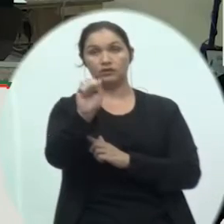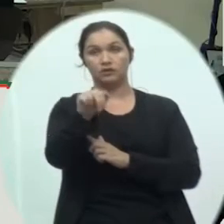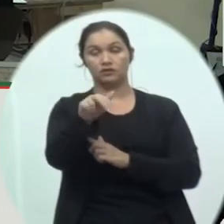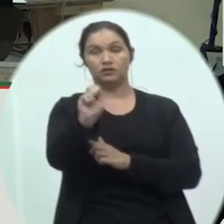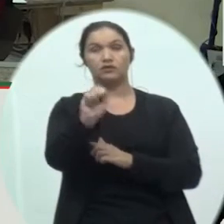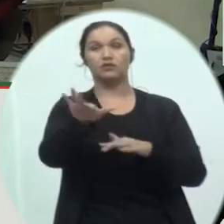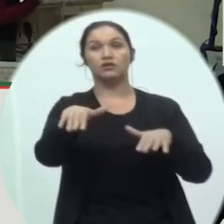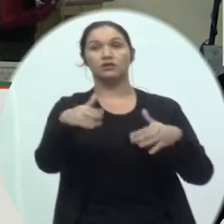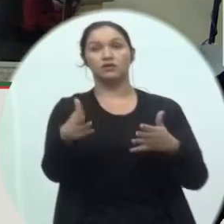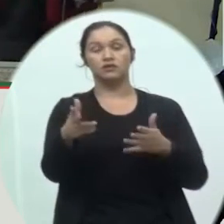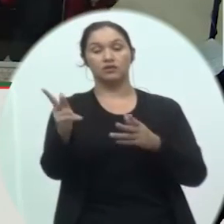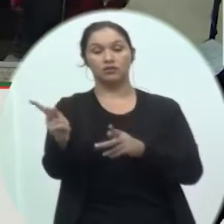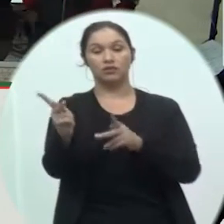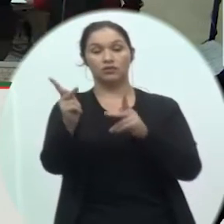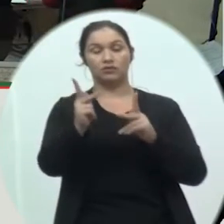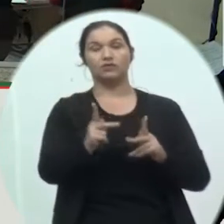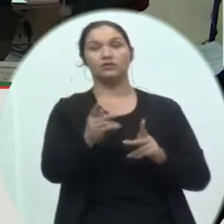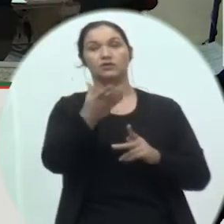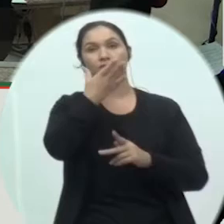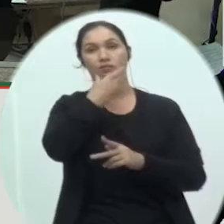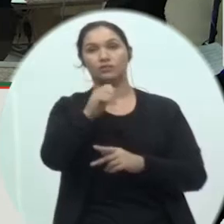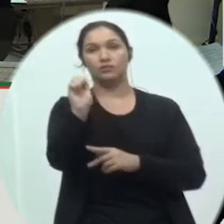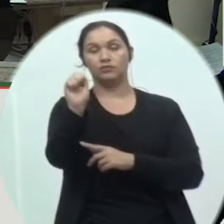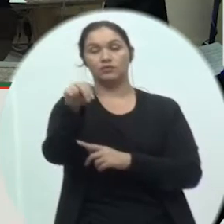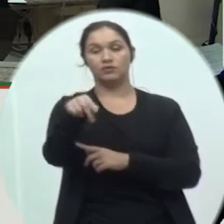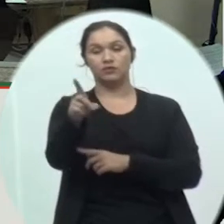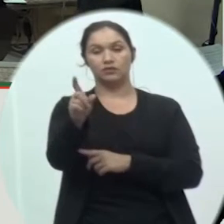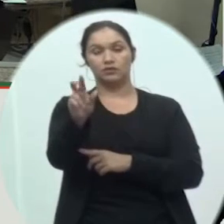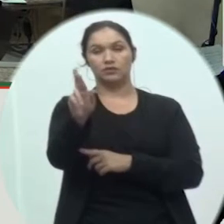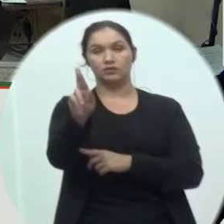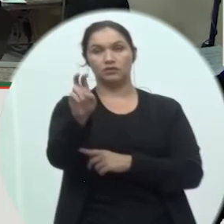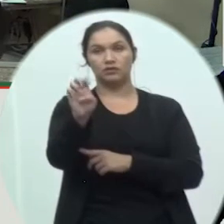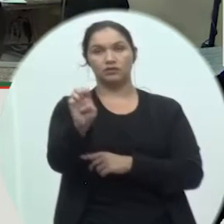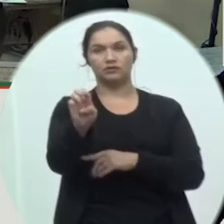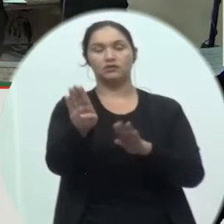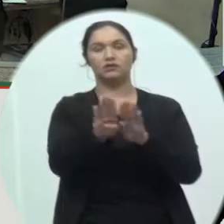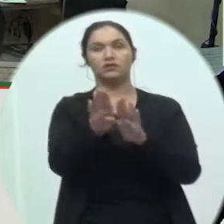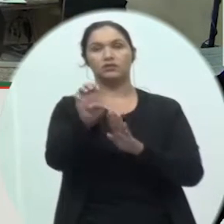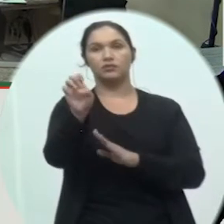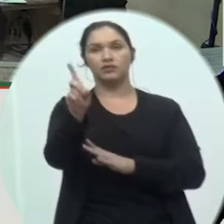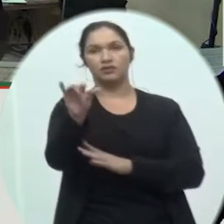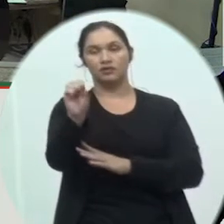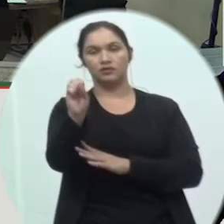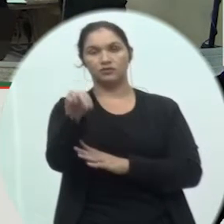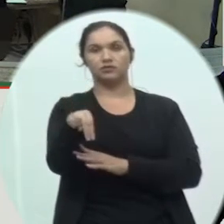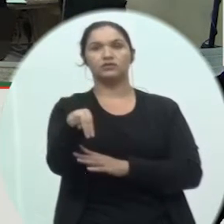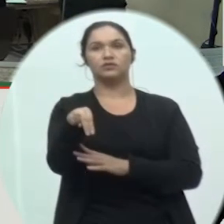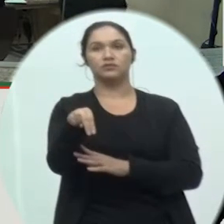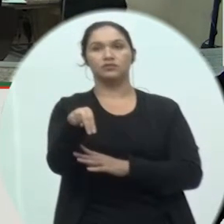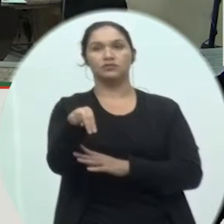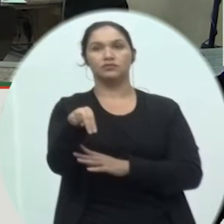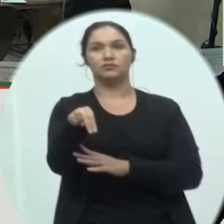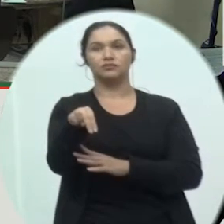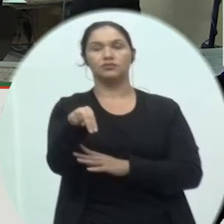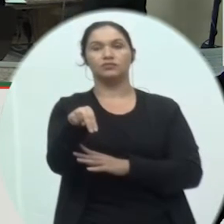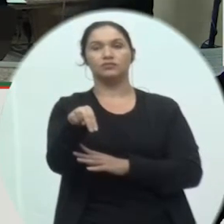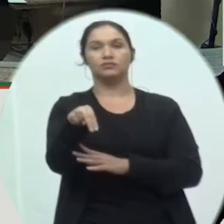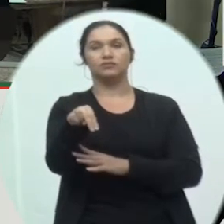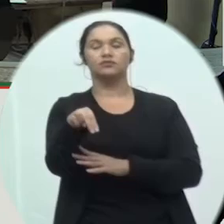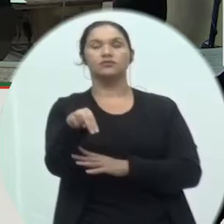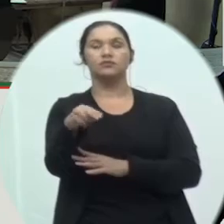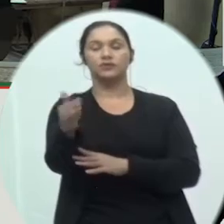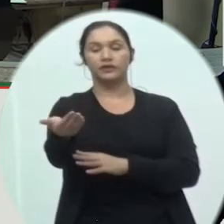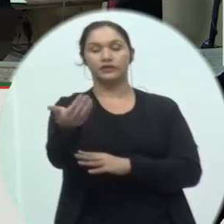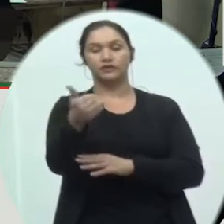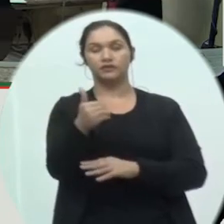senhores André Augusto, reverendo titular, e Edson Miguel, presbítero, para que adentre